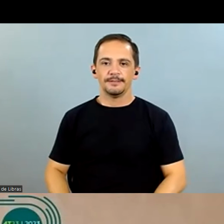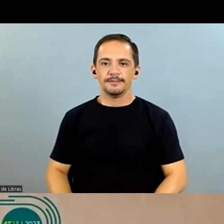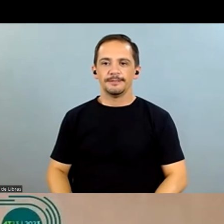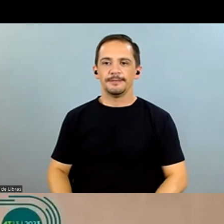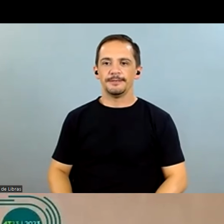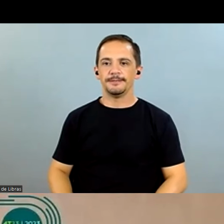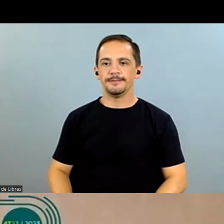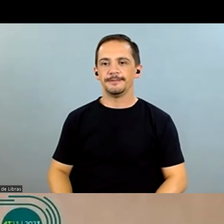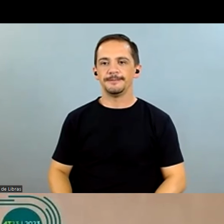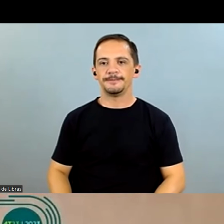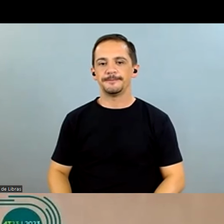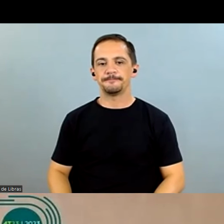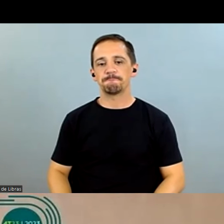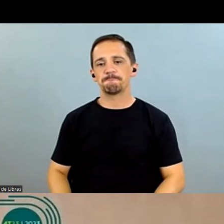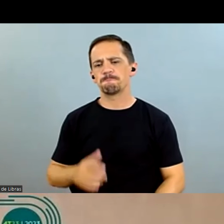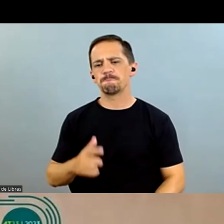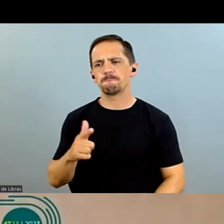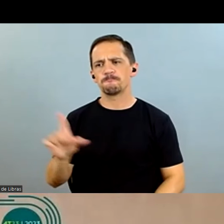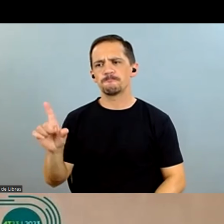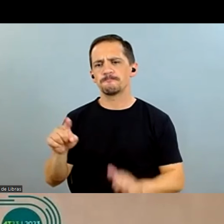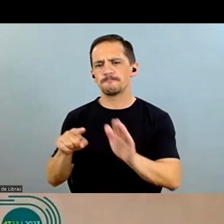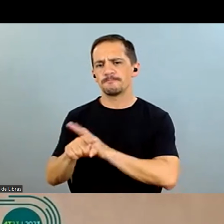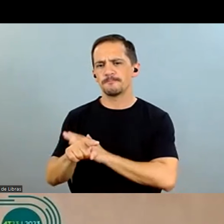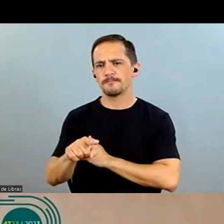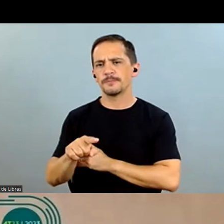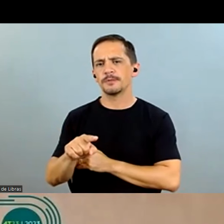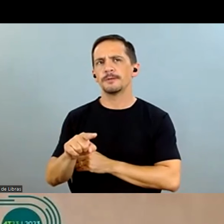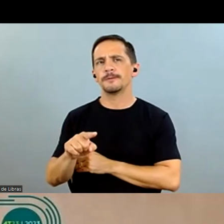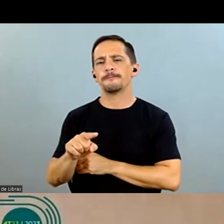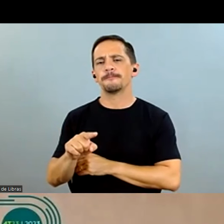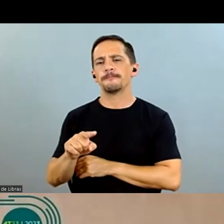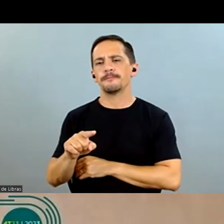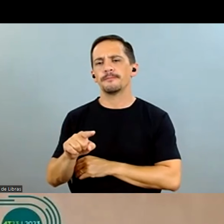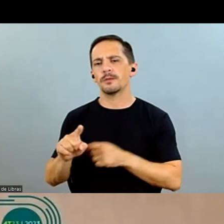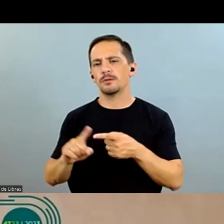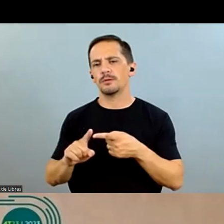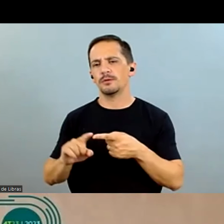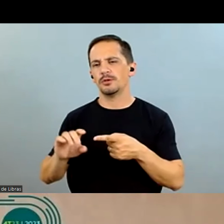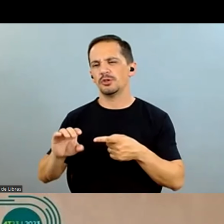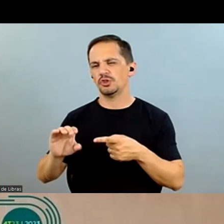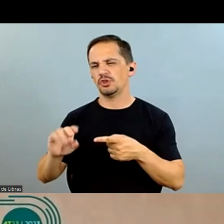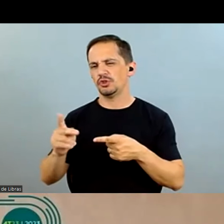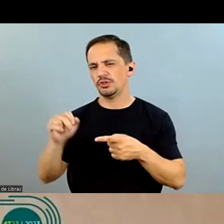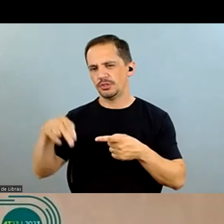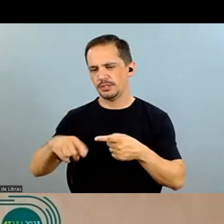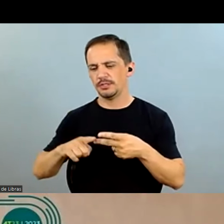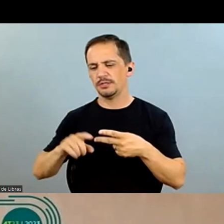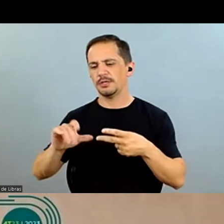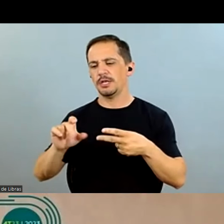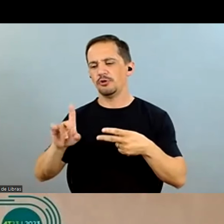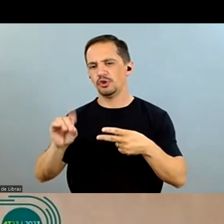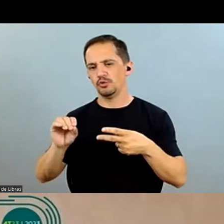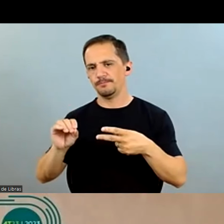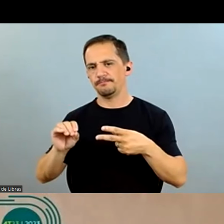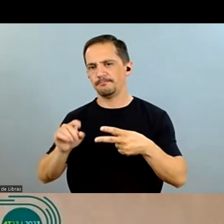mais uma pergunta do Shin e do Cláudio Eh que que é a mesma no fundo